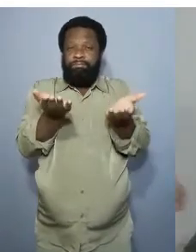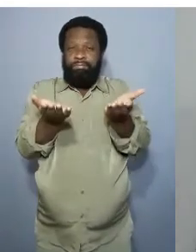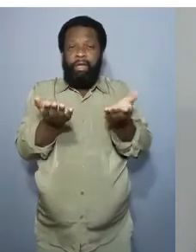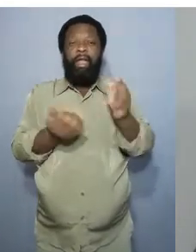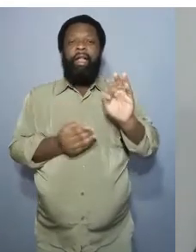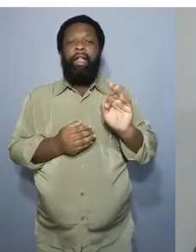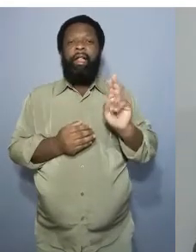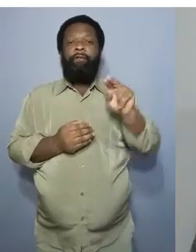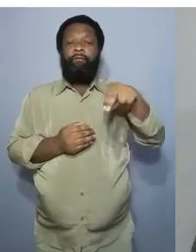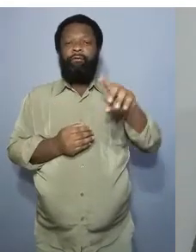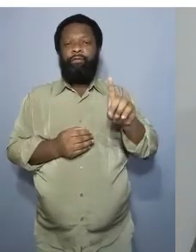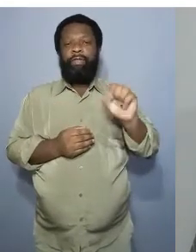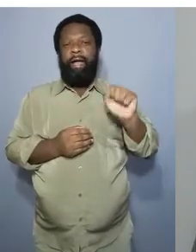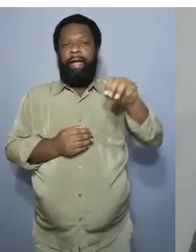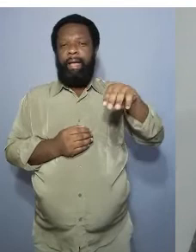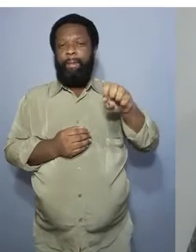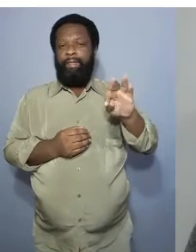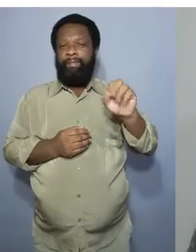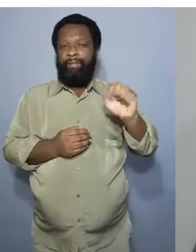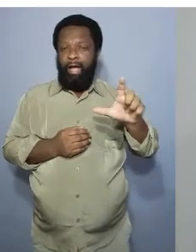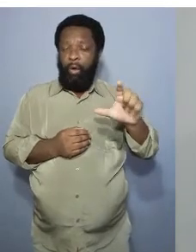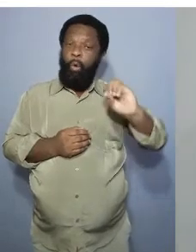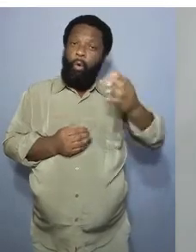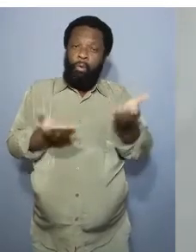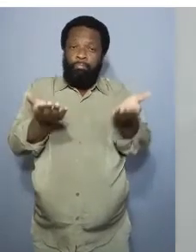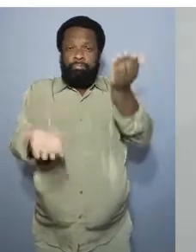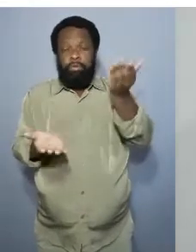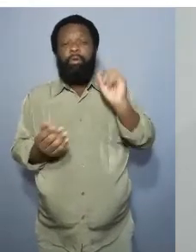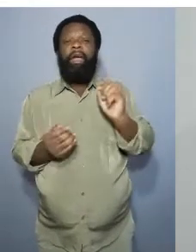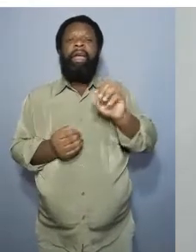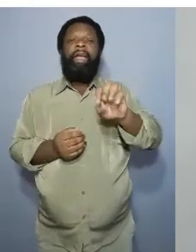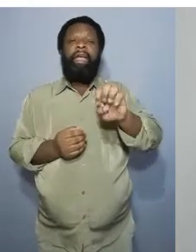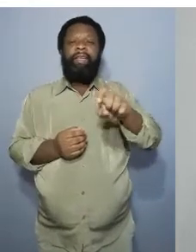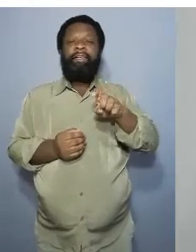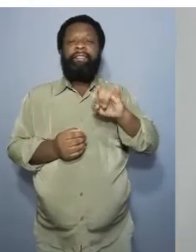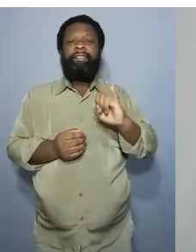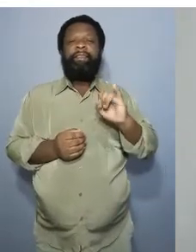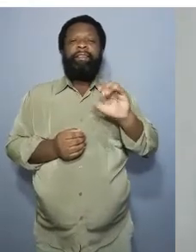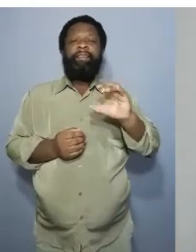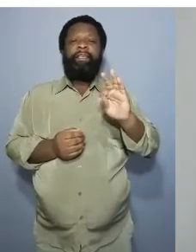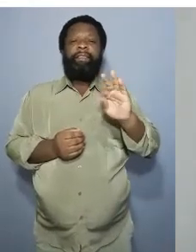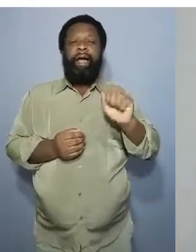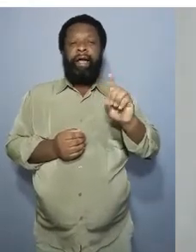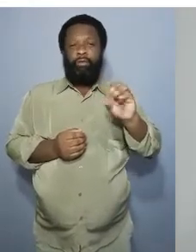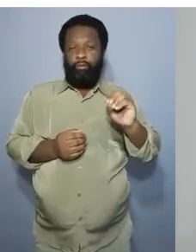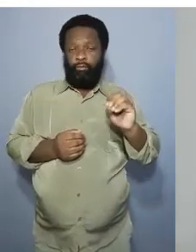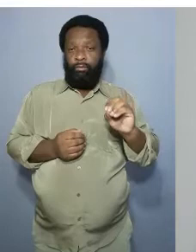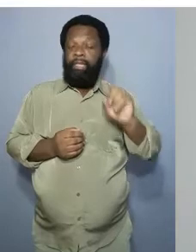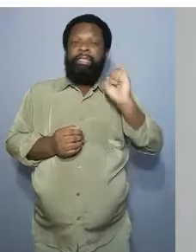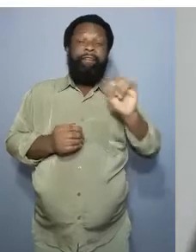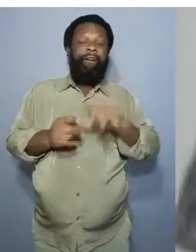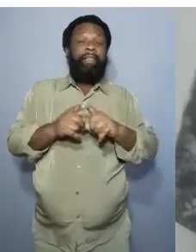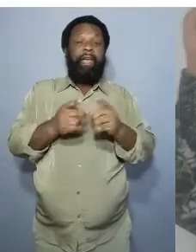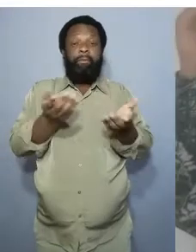o estado excitado. Lembrando sempre que, quando a gente fala de estabilidade, a gente fala de uma situação de menor energia. E quando a gente fala